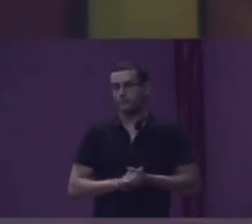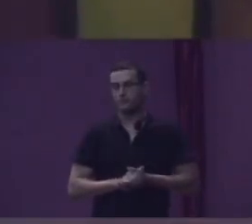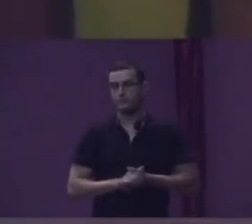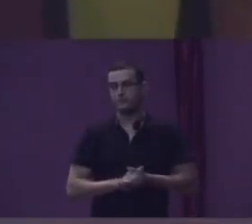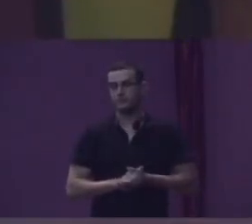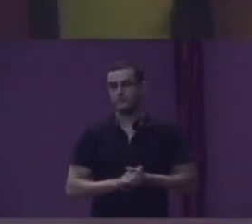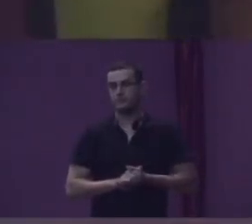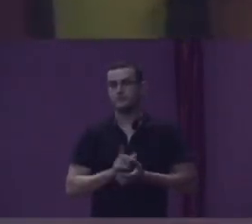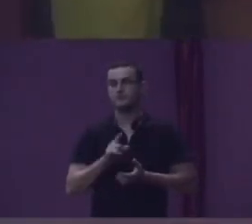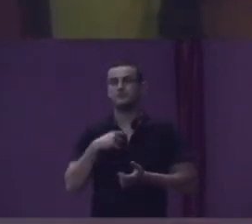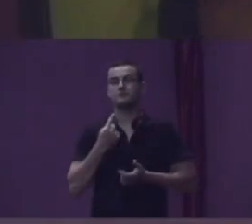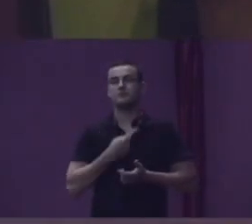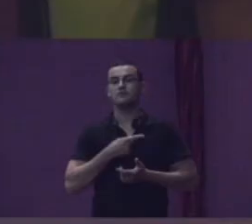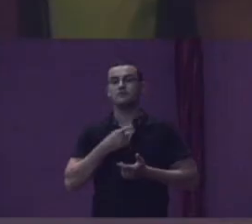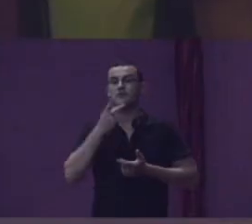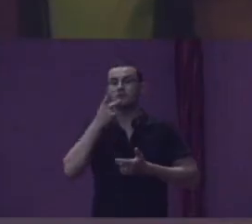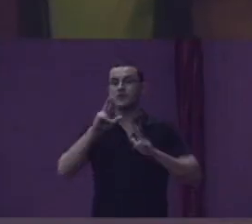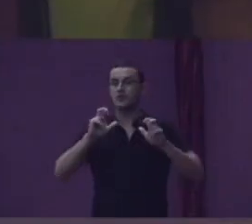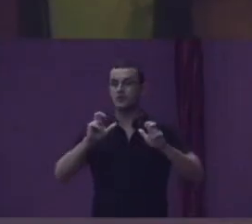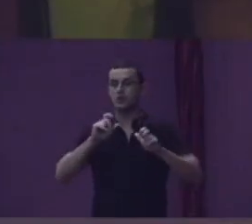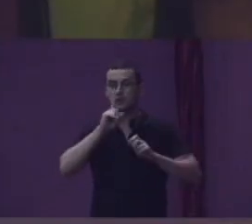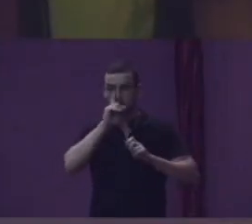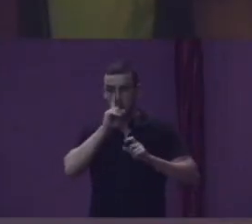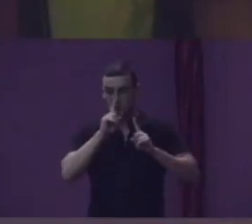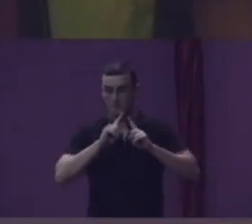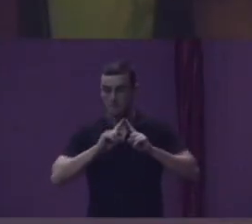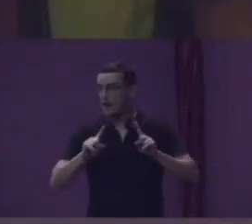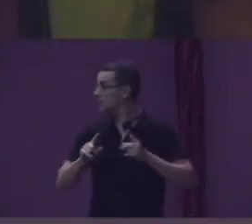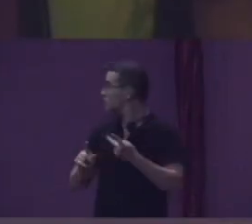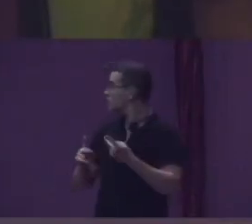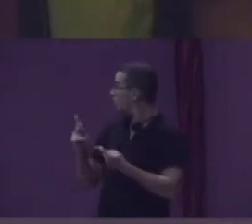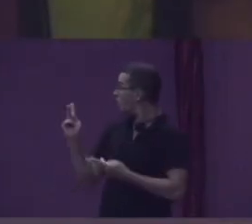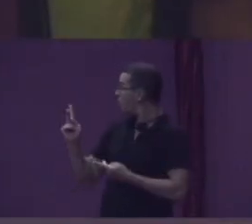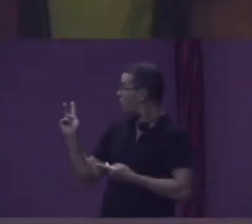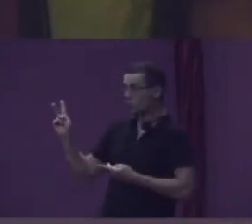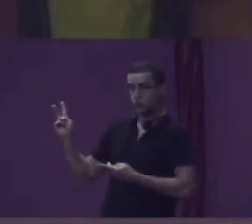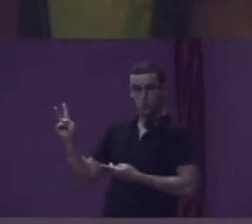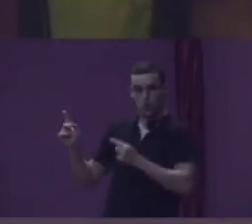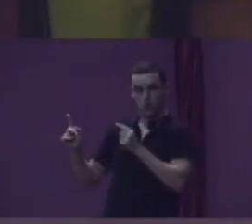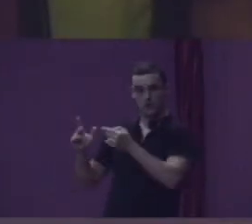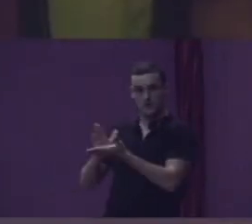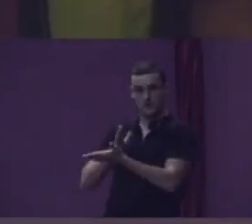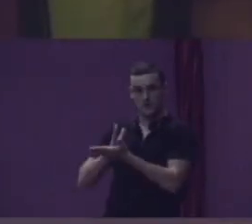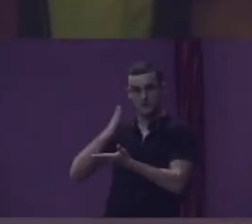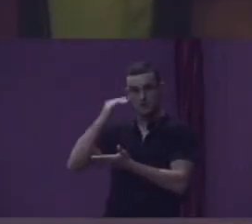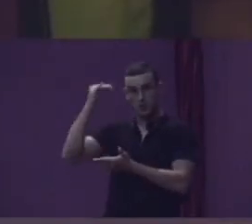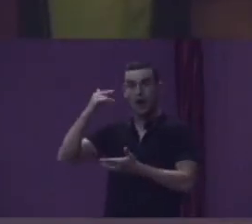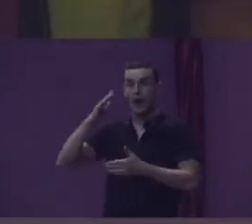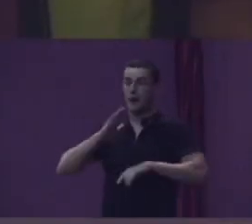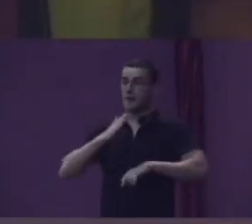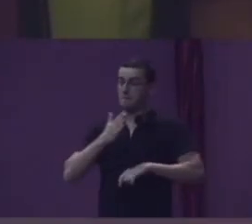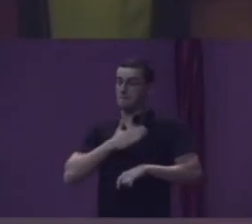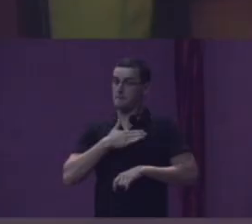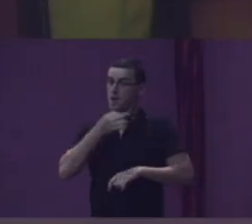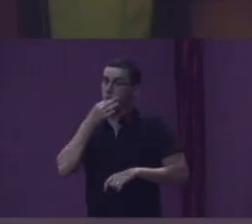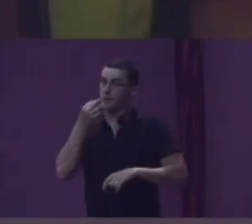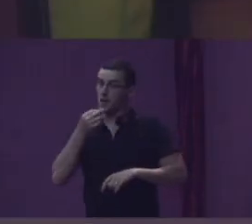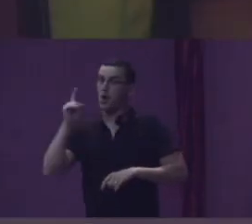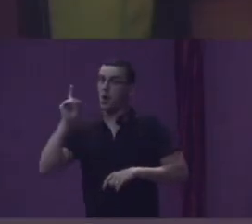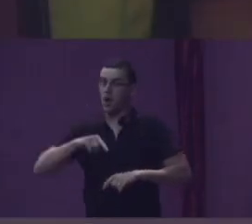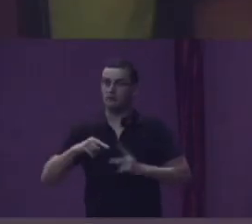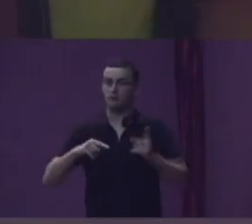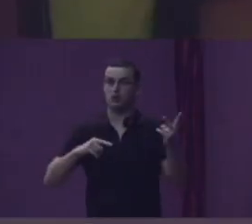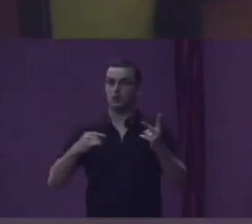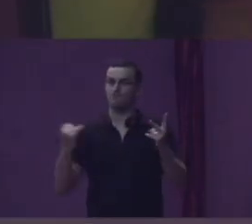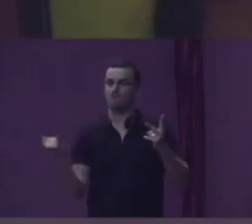falamos de K4? Esses são, para mim, trabalhos de fundamental sobre essa noção de